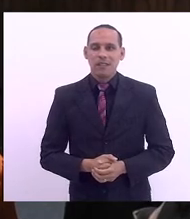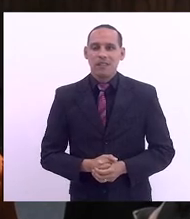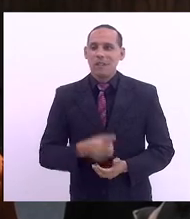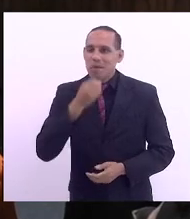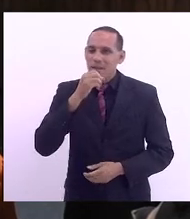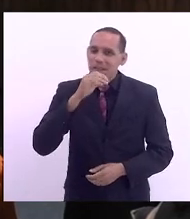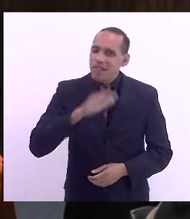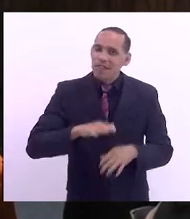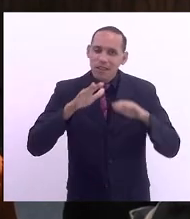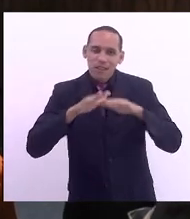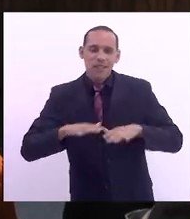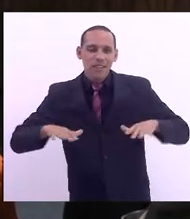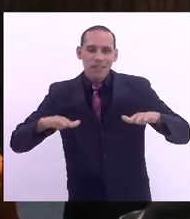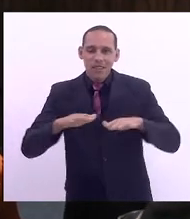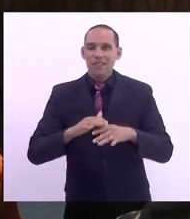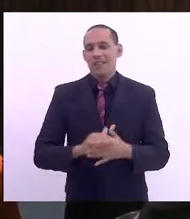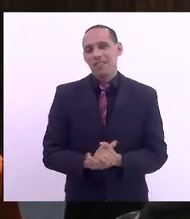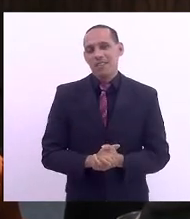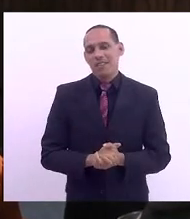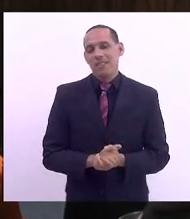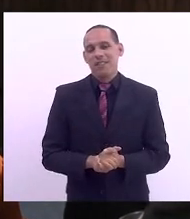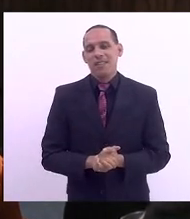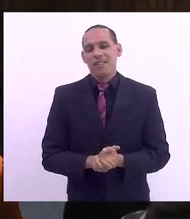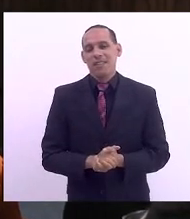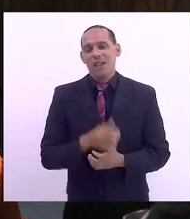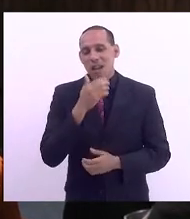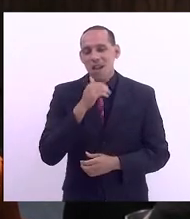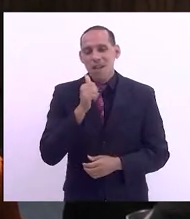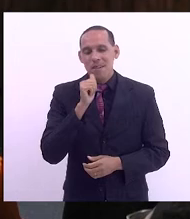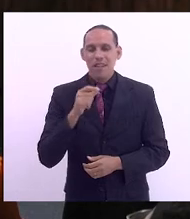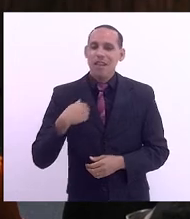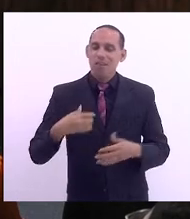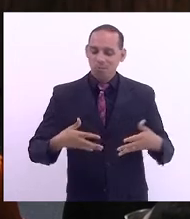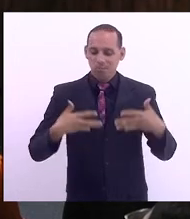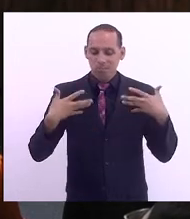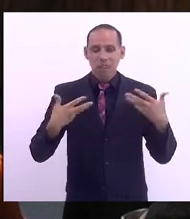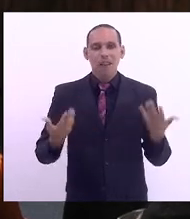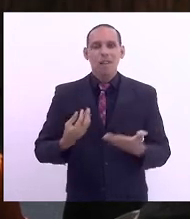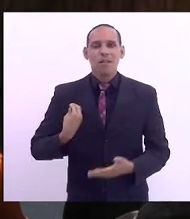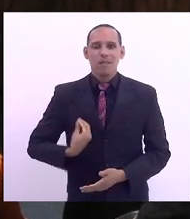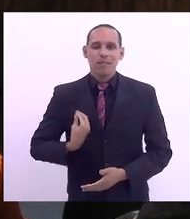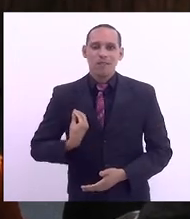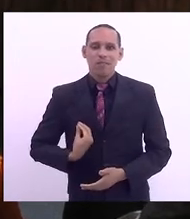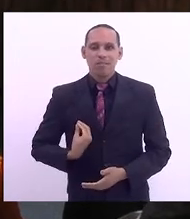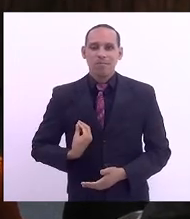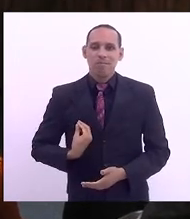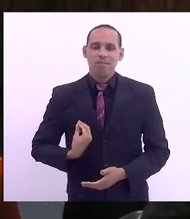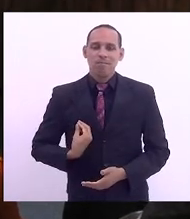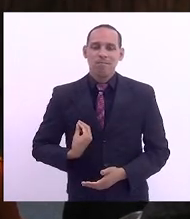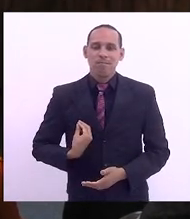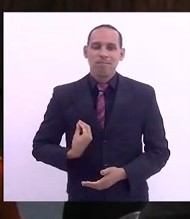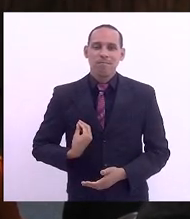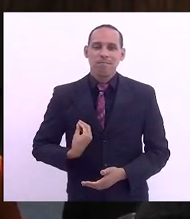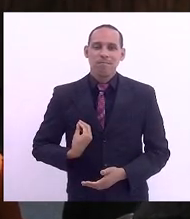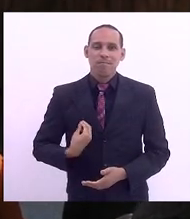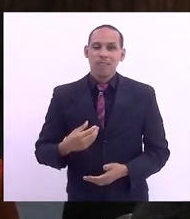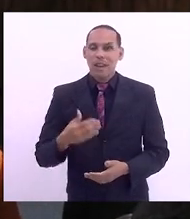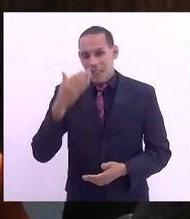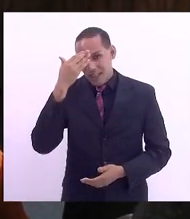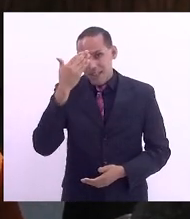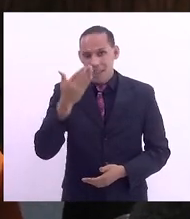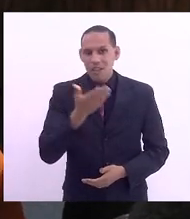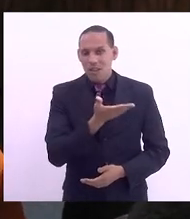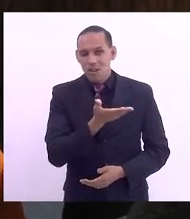Boa tarde a todos e todas. É uma honra enorme para mim estar aqui nesse momento. Gostaria de estar agradecendo a todos que estão aqui